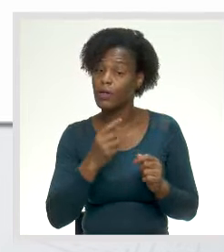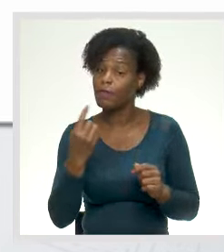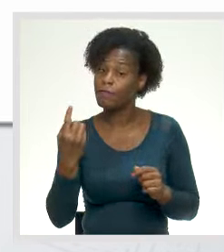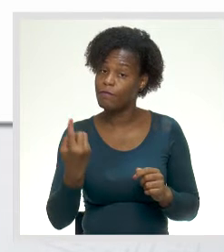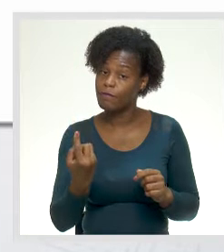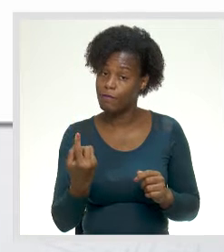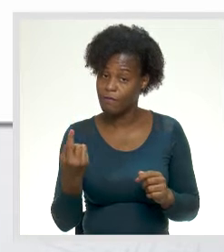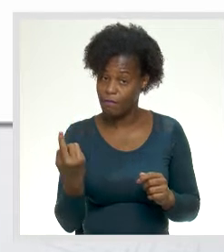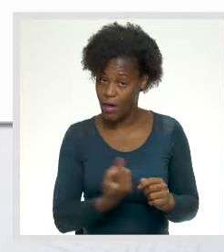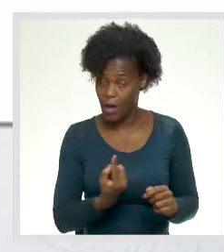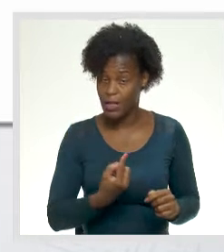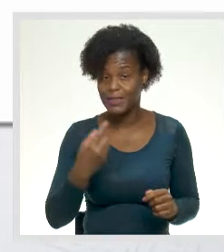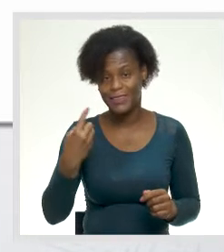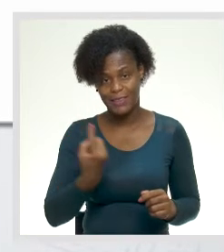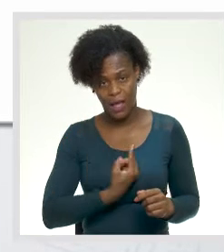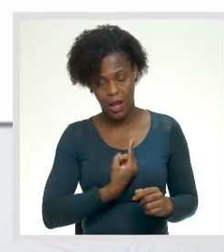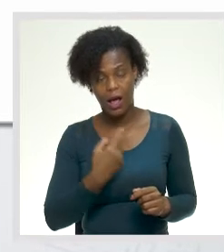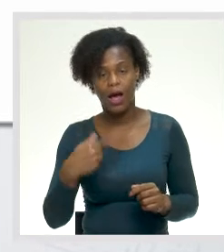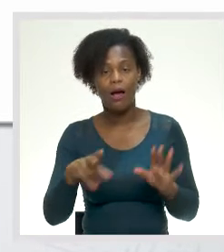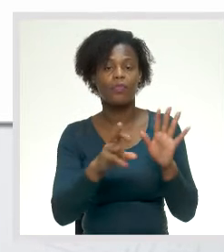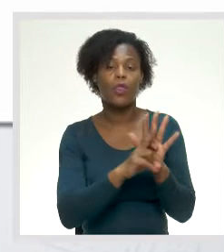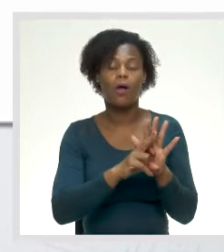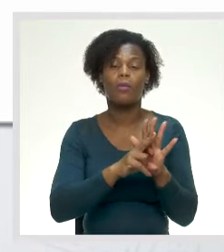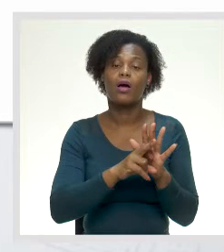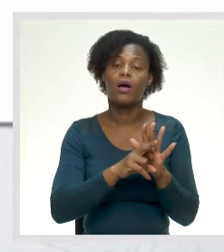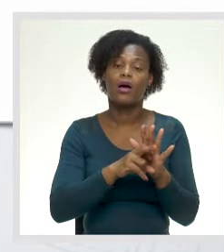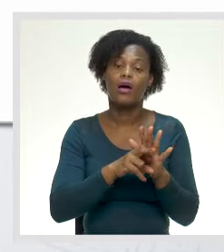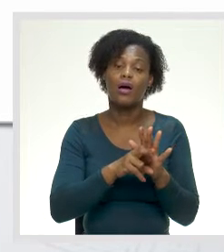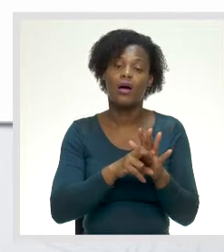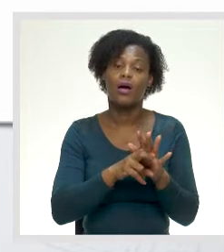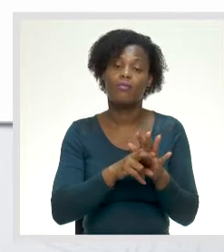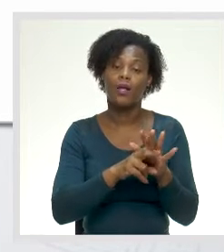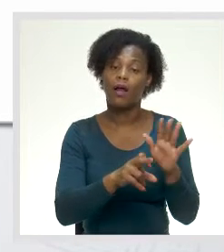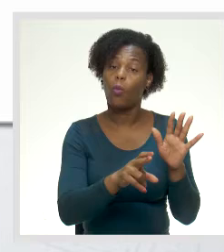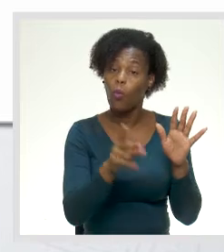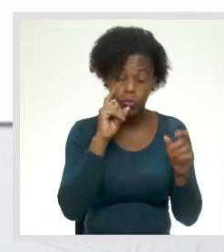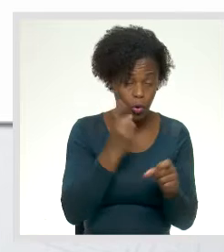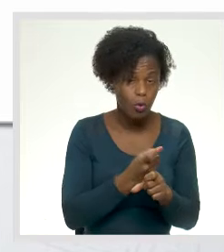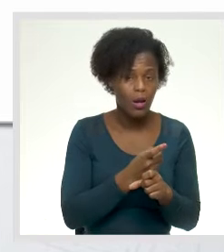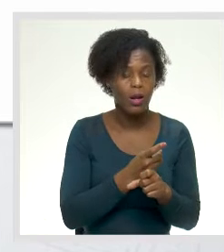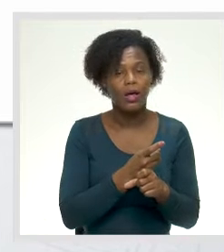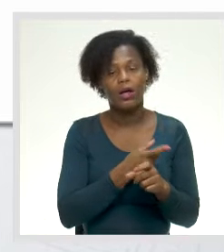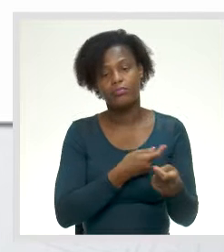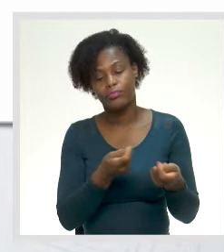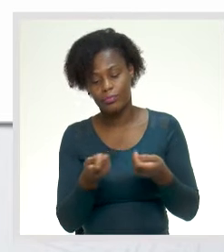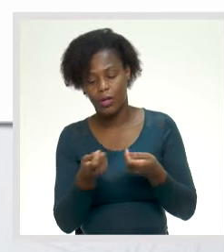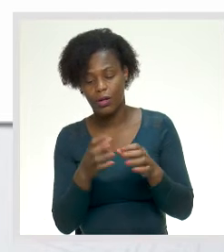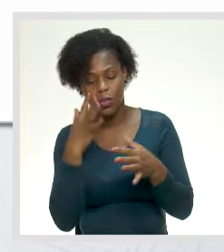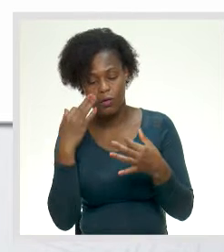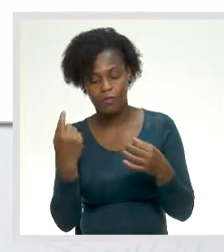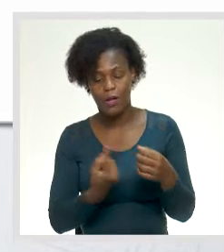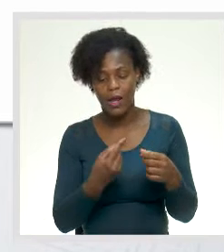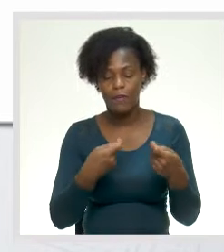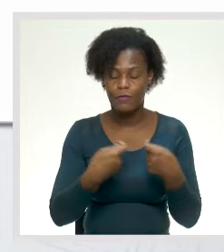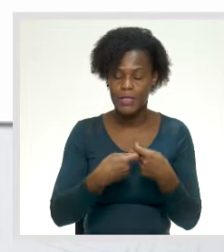ser. No entanto, existem ainda normas que regem a ordem natural, como é o caso das leis da física, da química,